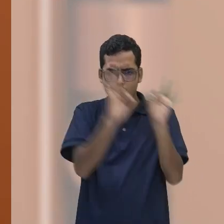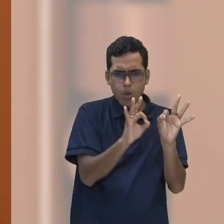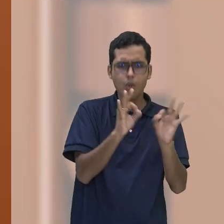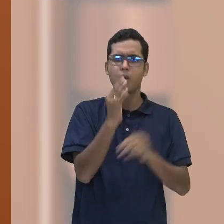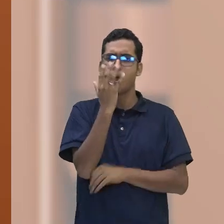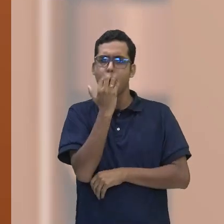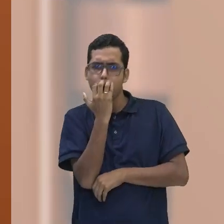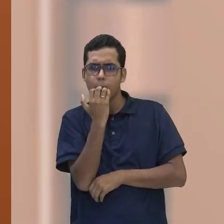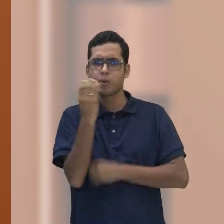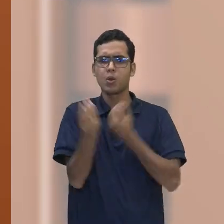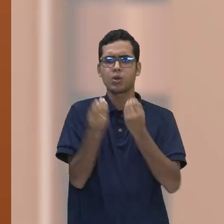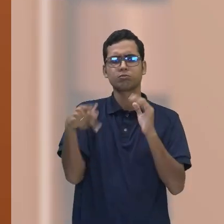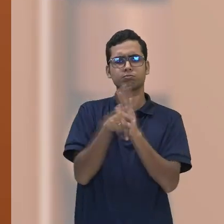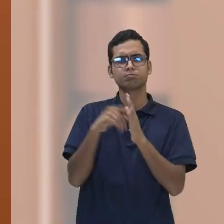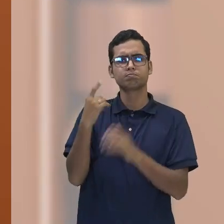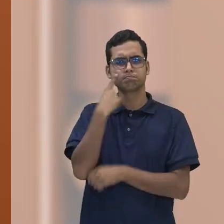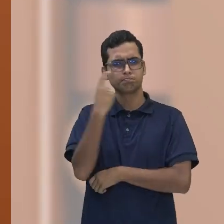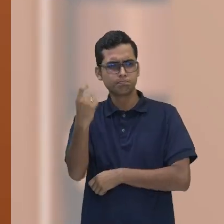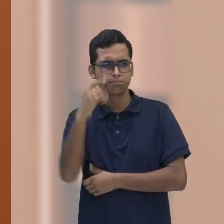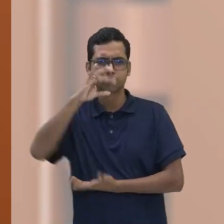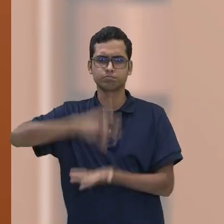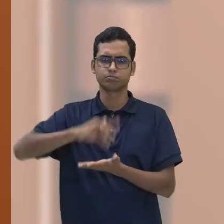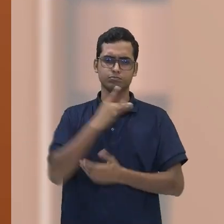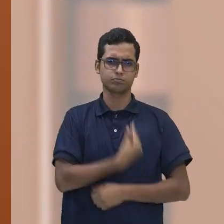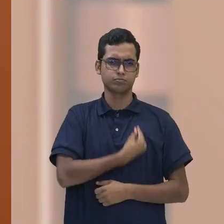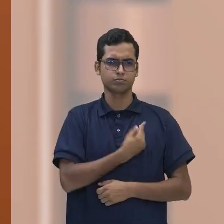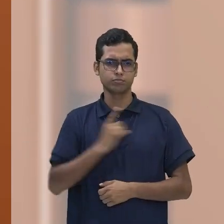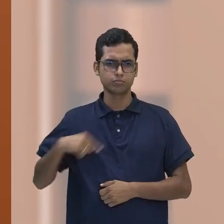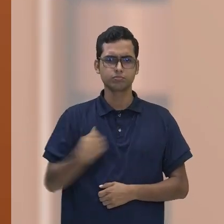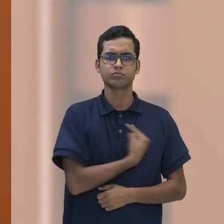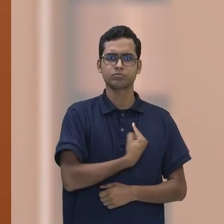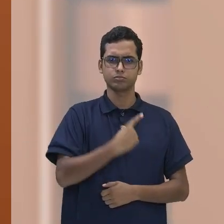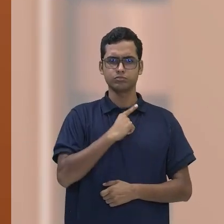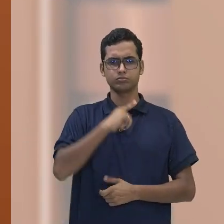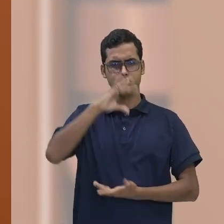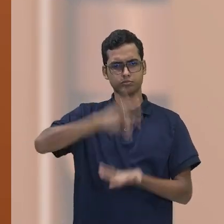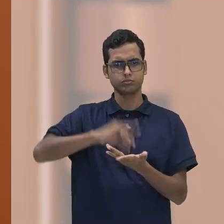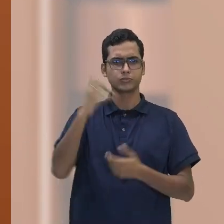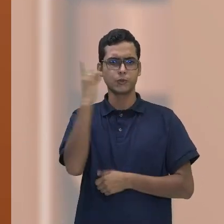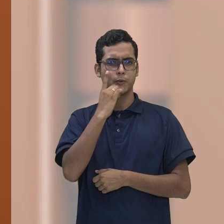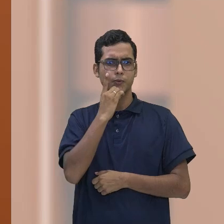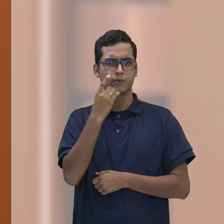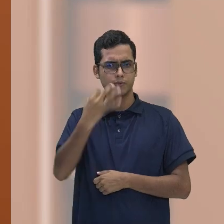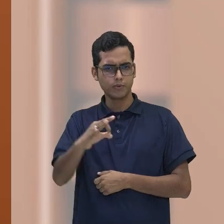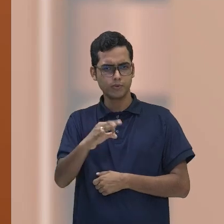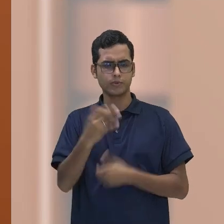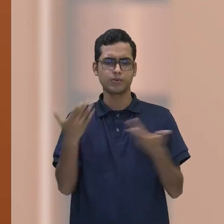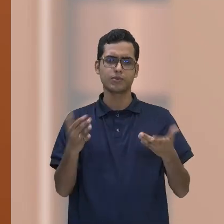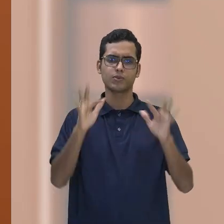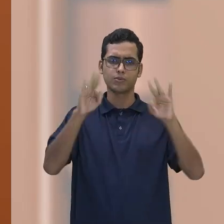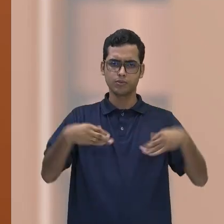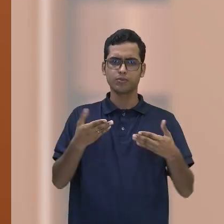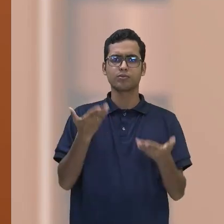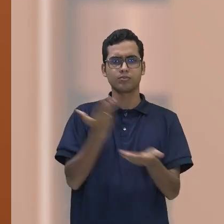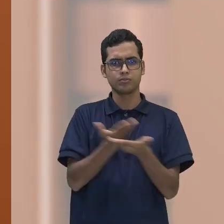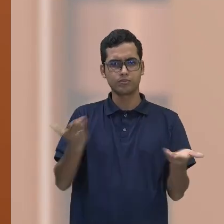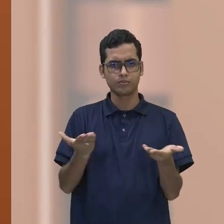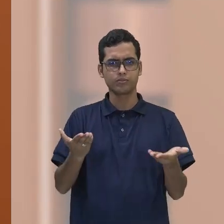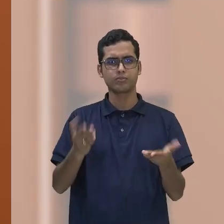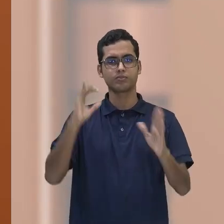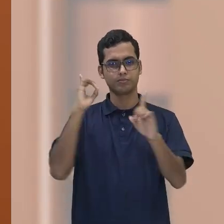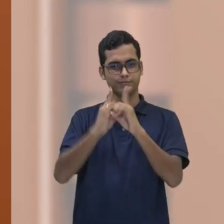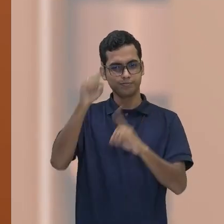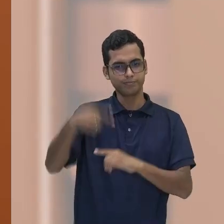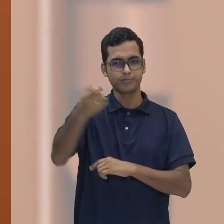quão interessante é esse pensamento para a nossa vida, para a nossa existência, para o nosso dia a dia? É isso aí, pessoal.